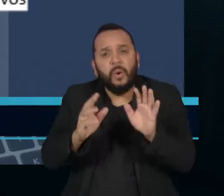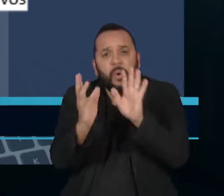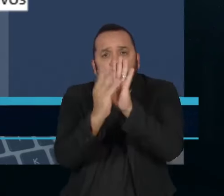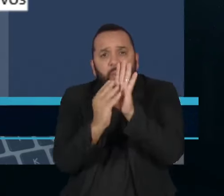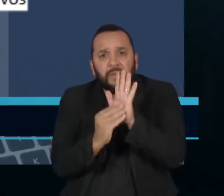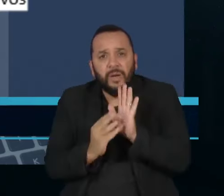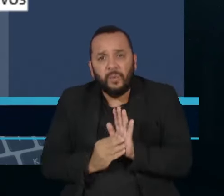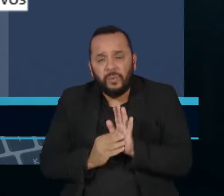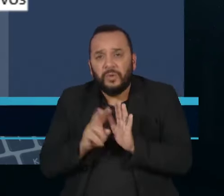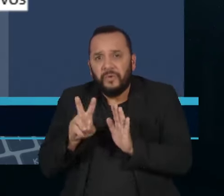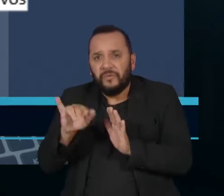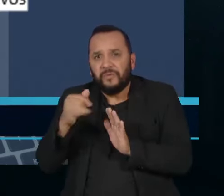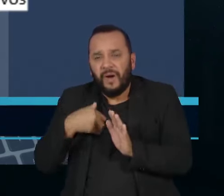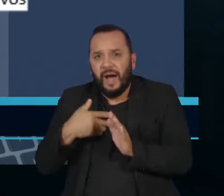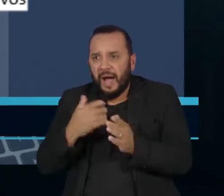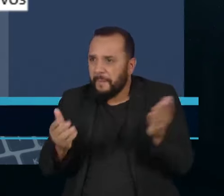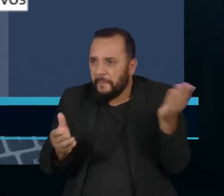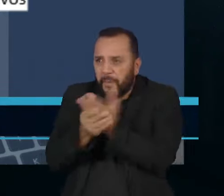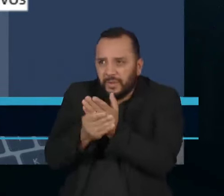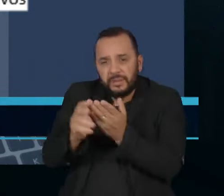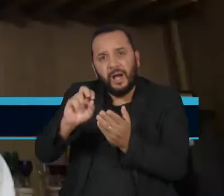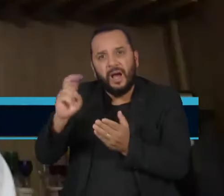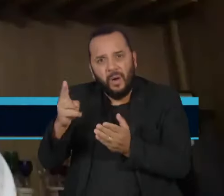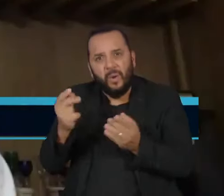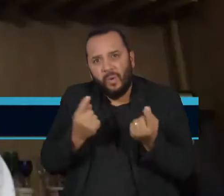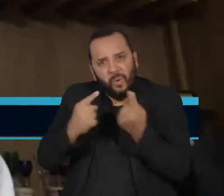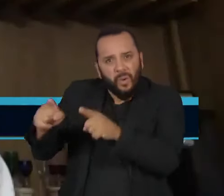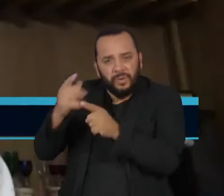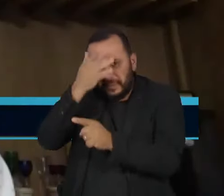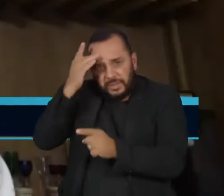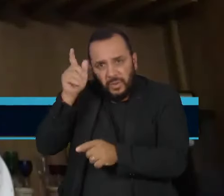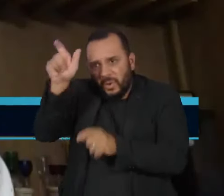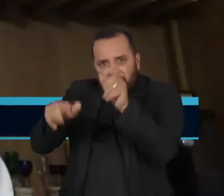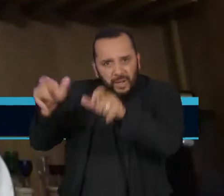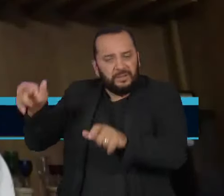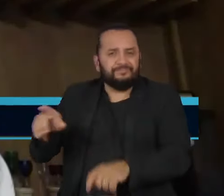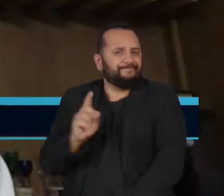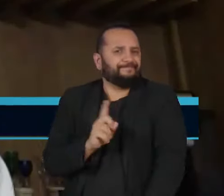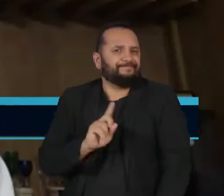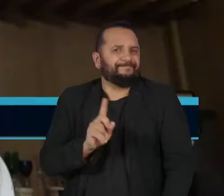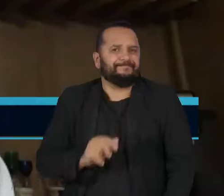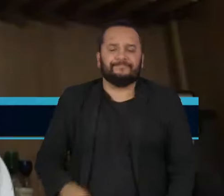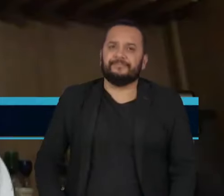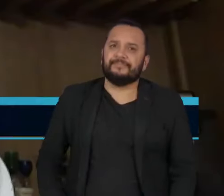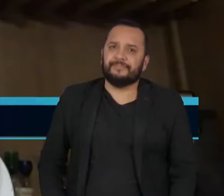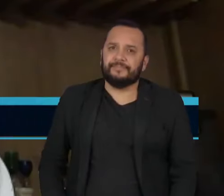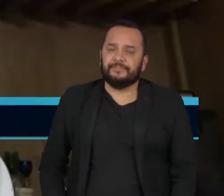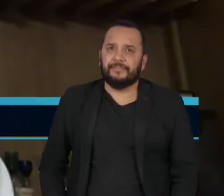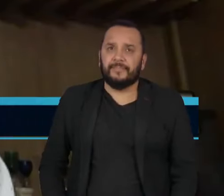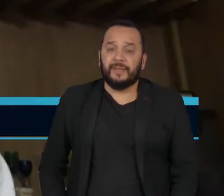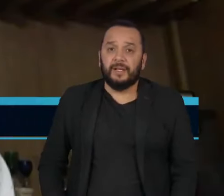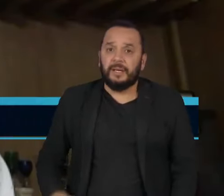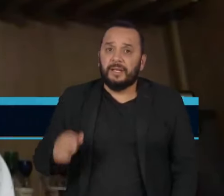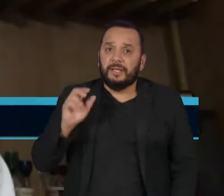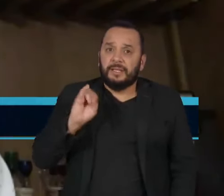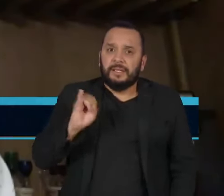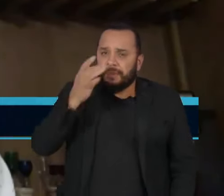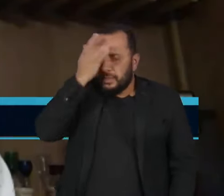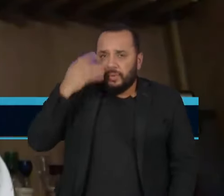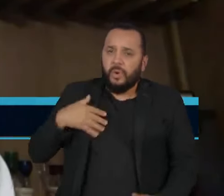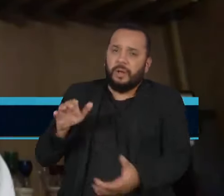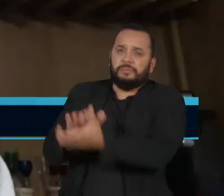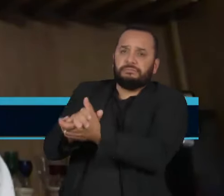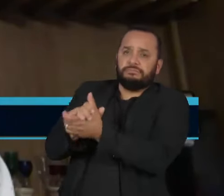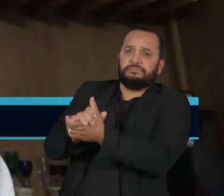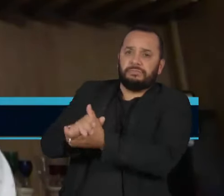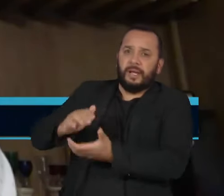fins de investigação contra qualquer usuário importa para qualquer instituição brasileira né se é uma manifestação elogiosa ou crítica